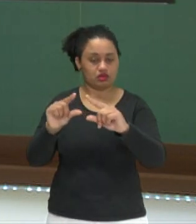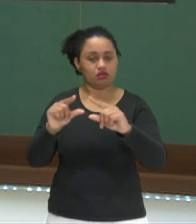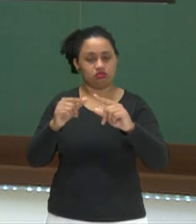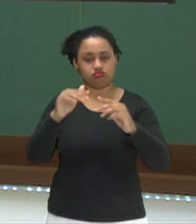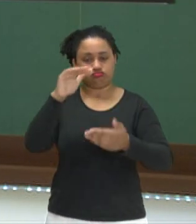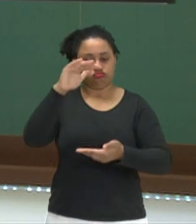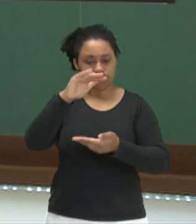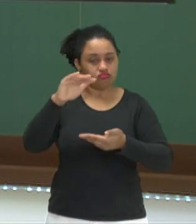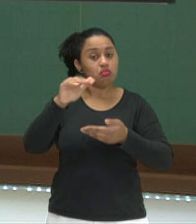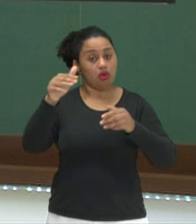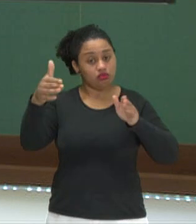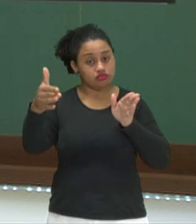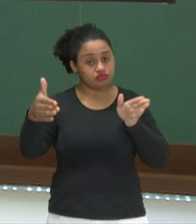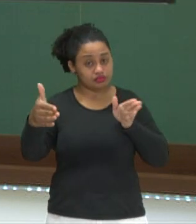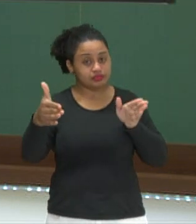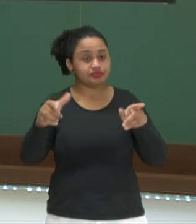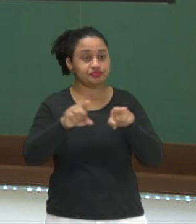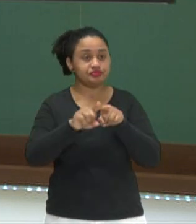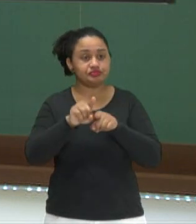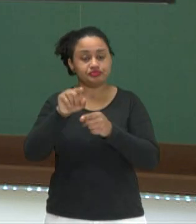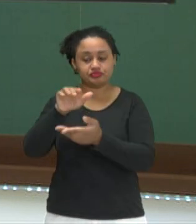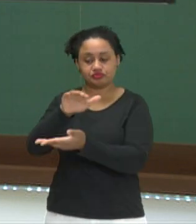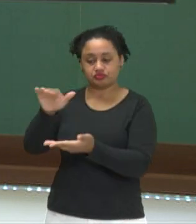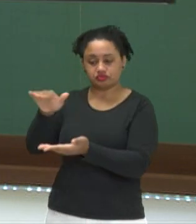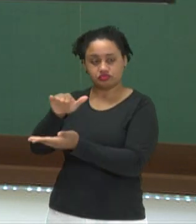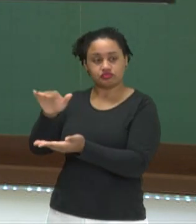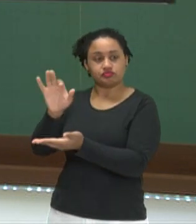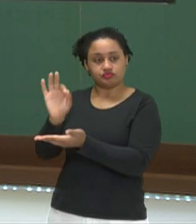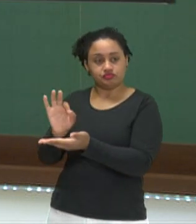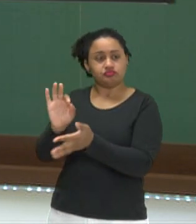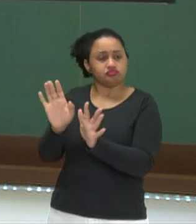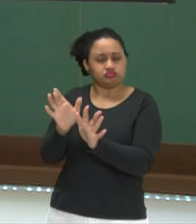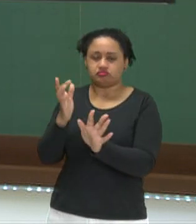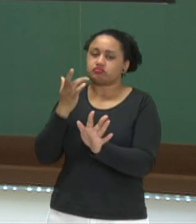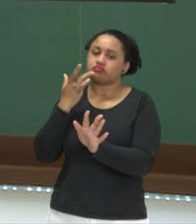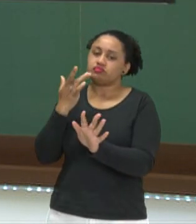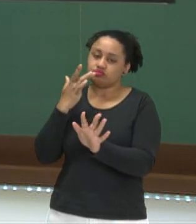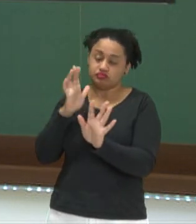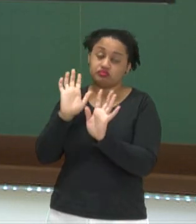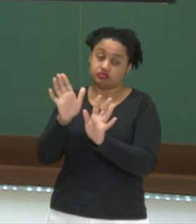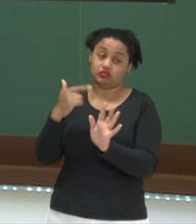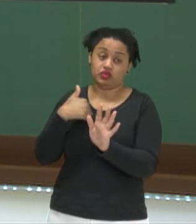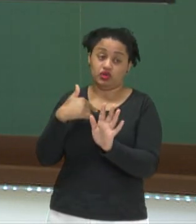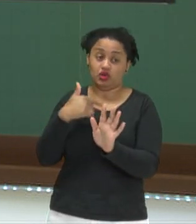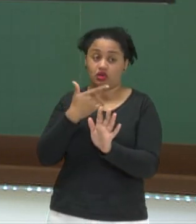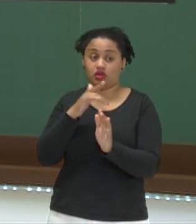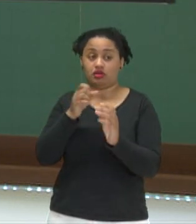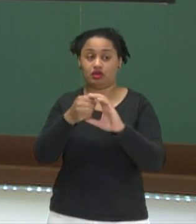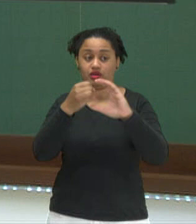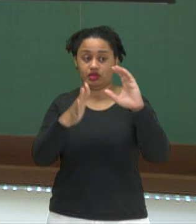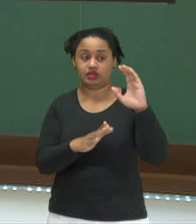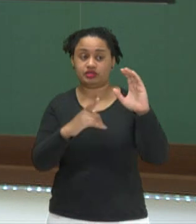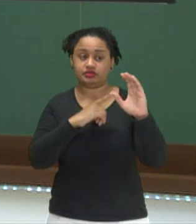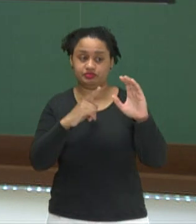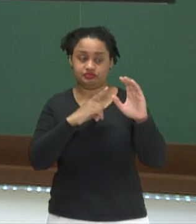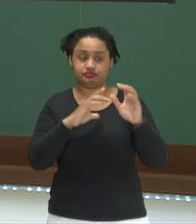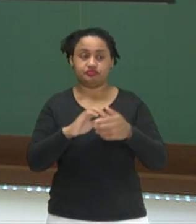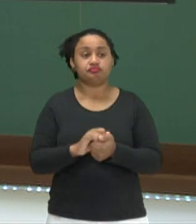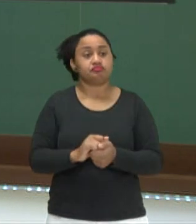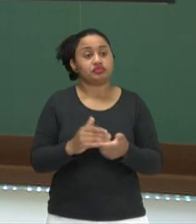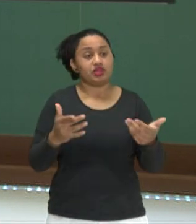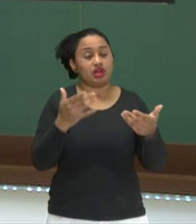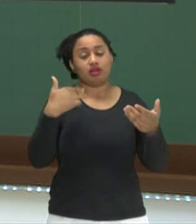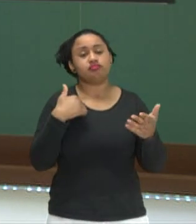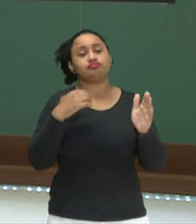lateral também. Aqui essa face igual a essa daqui. Fácil, né? Então esse já é uma das características de um prisma. Então agora vamos para